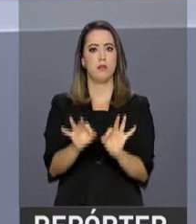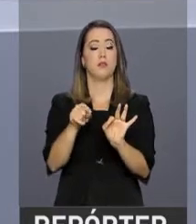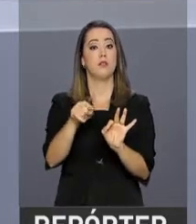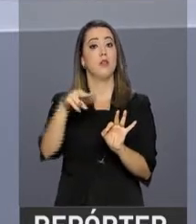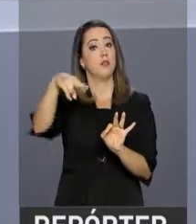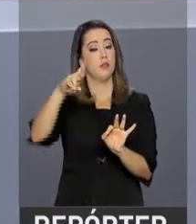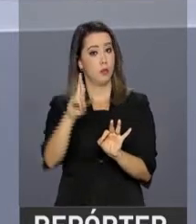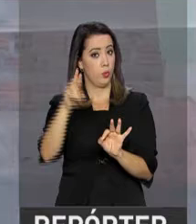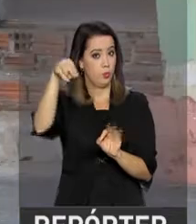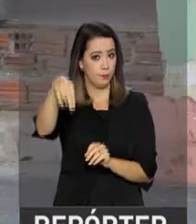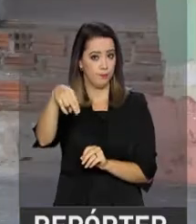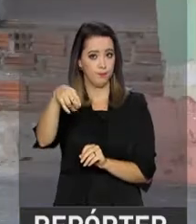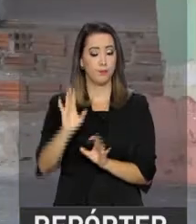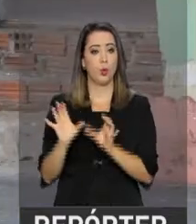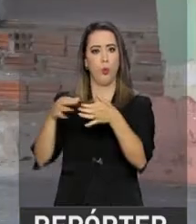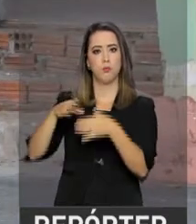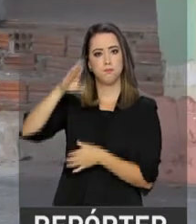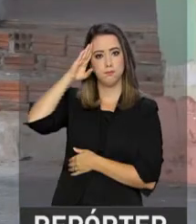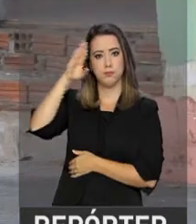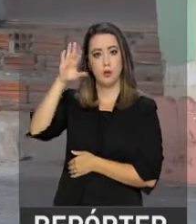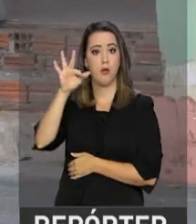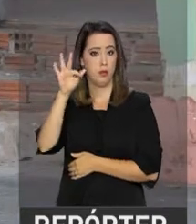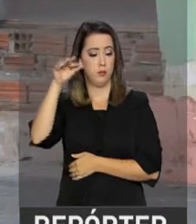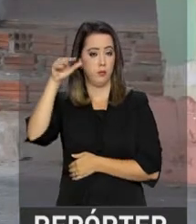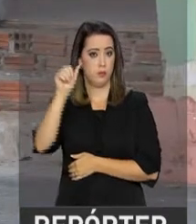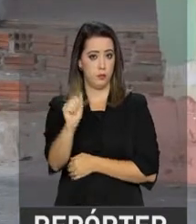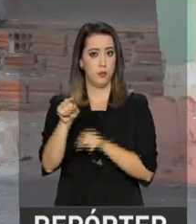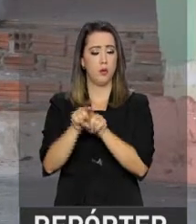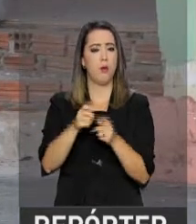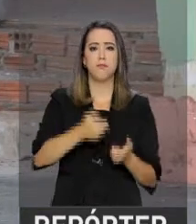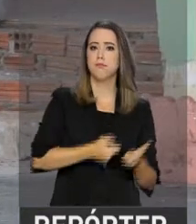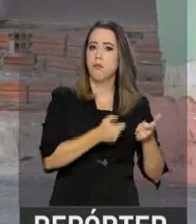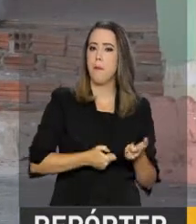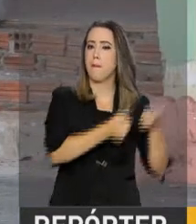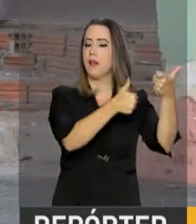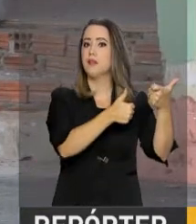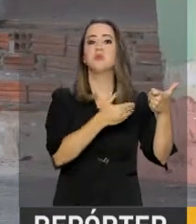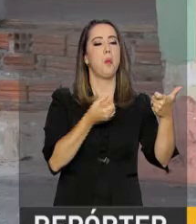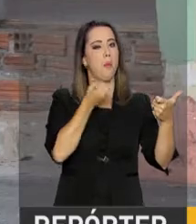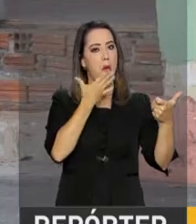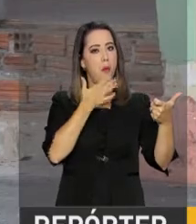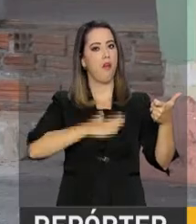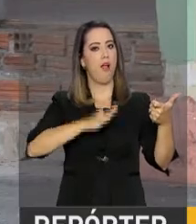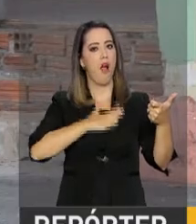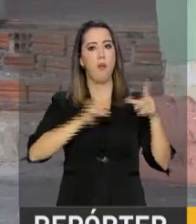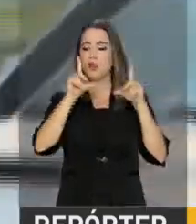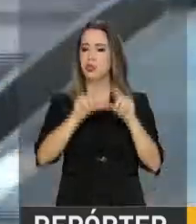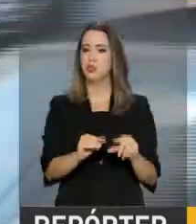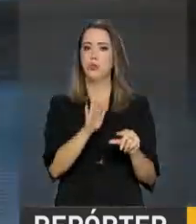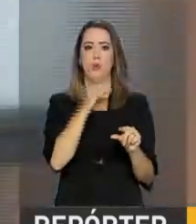norte a presença das forças armadas no estado garantiu uma virada de ano tranquila com a redução de 18 homicídios